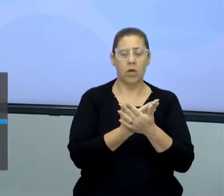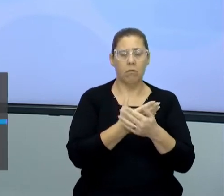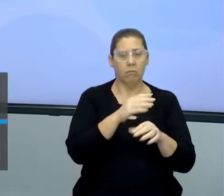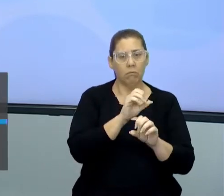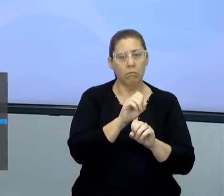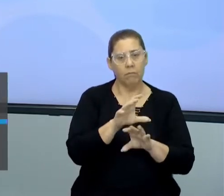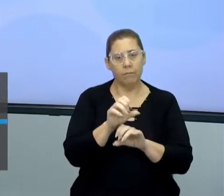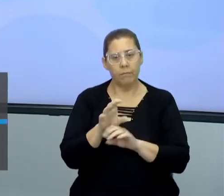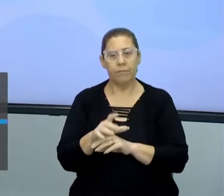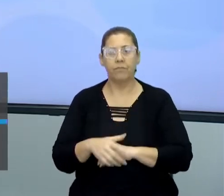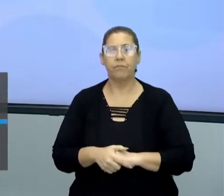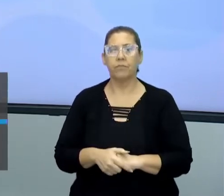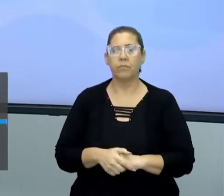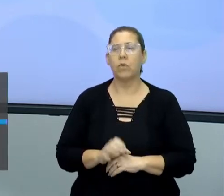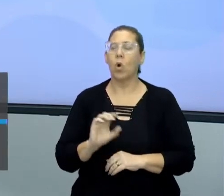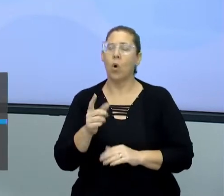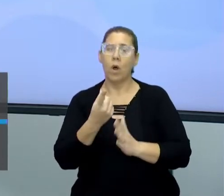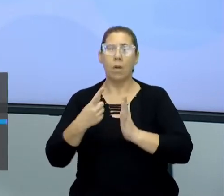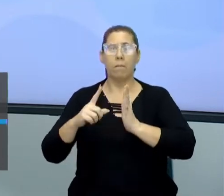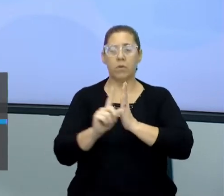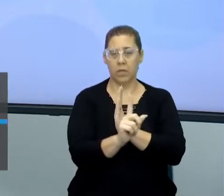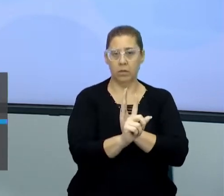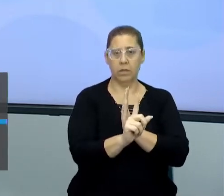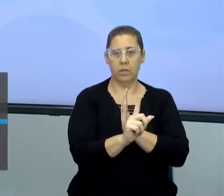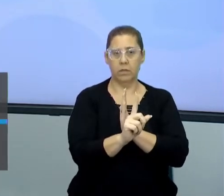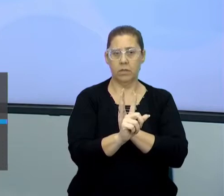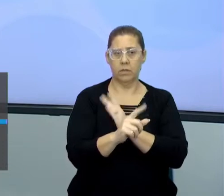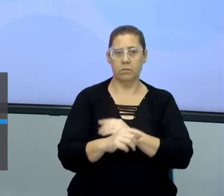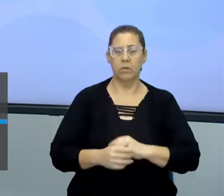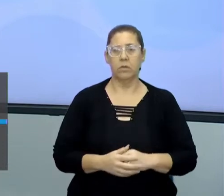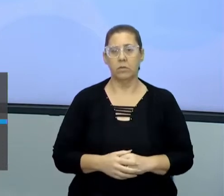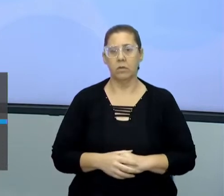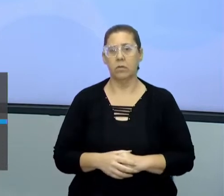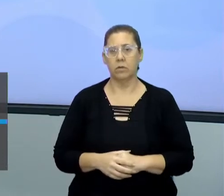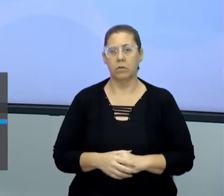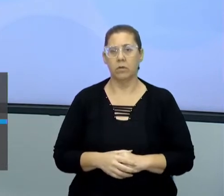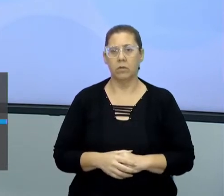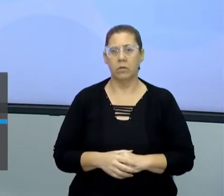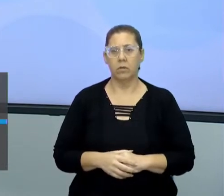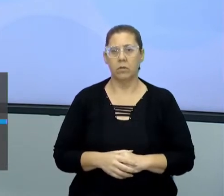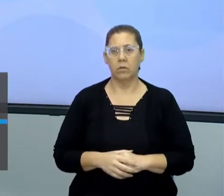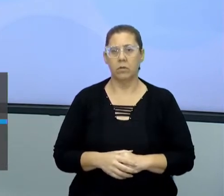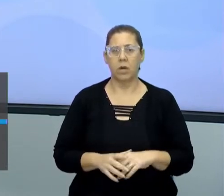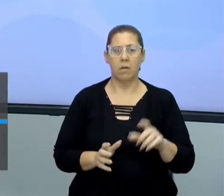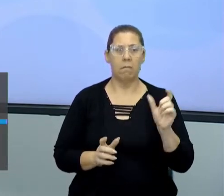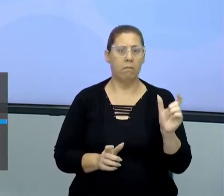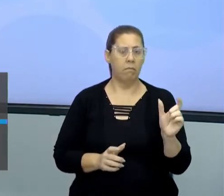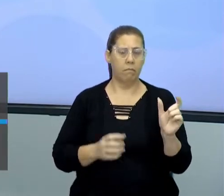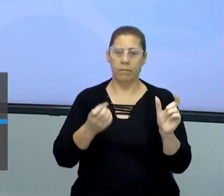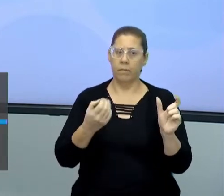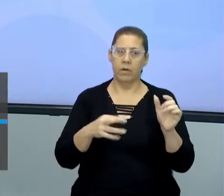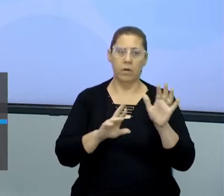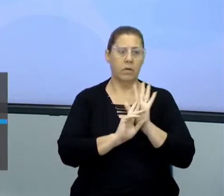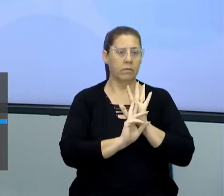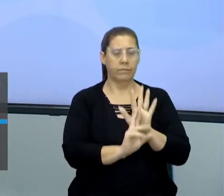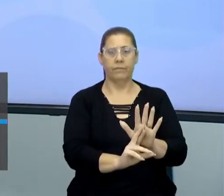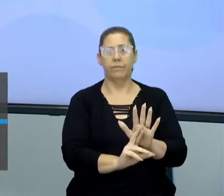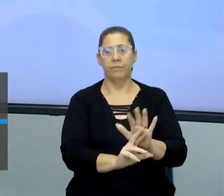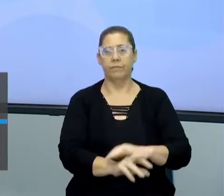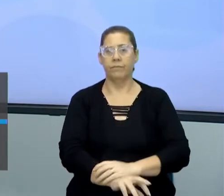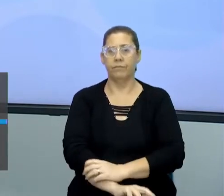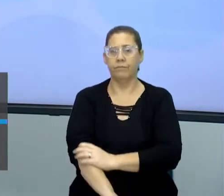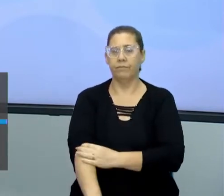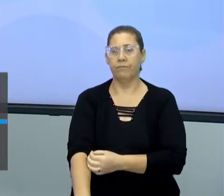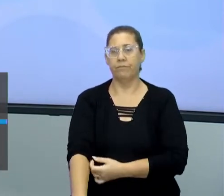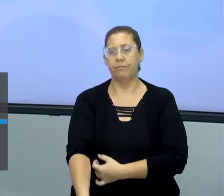ministrou, a palavra ou era protagonista da aula ou margeava a aula. Essa palavra que estamos falando a respeito hoje, representatividade. Eu